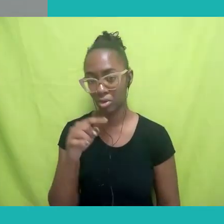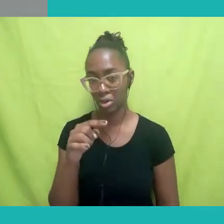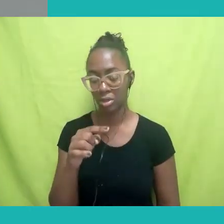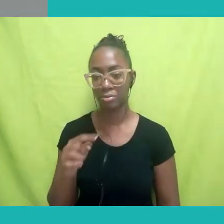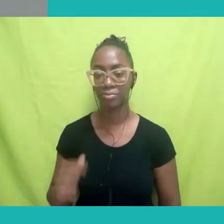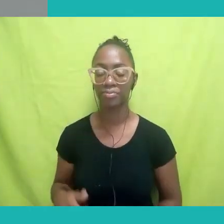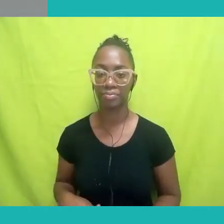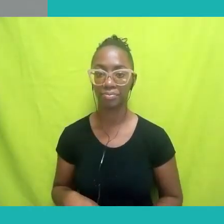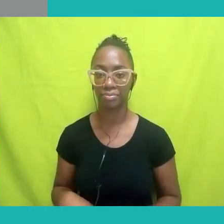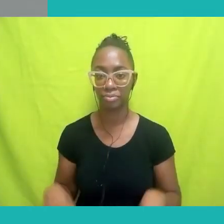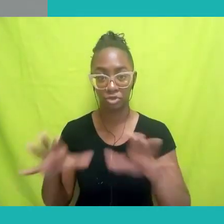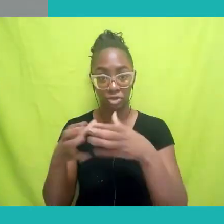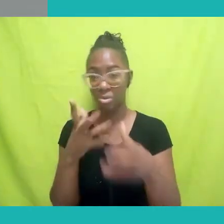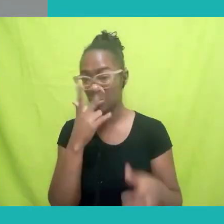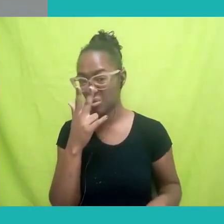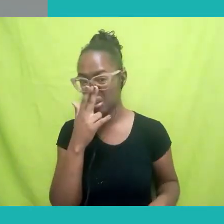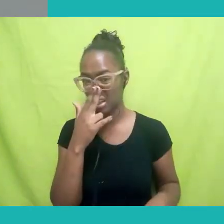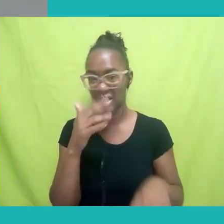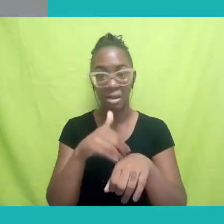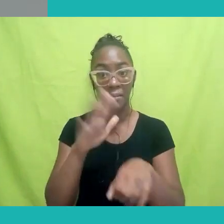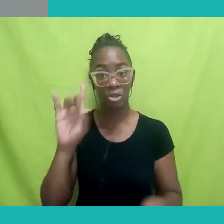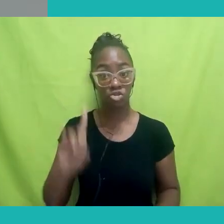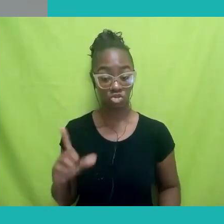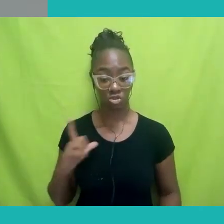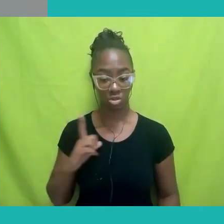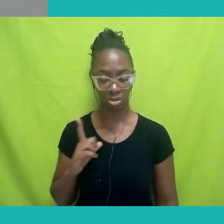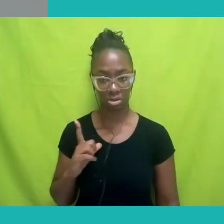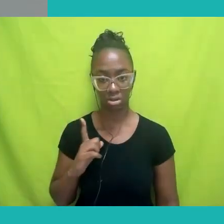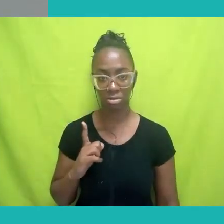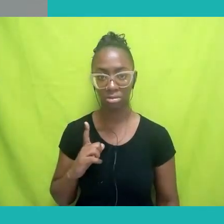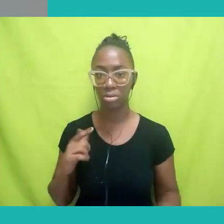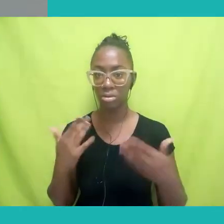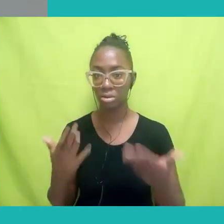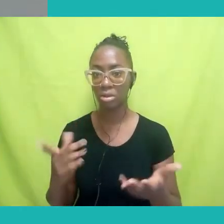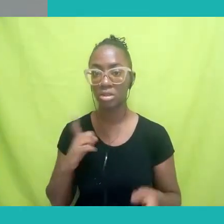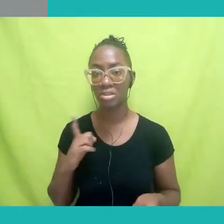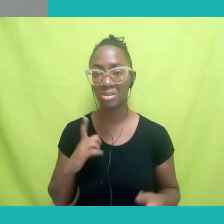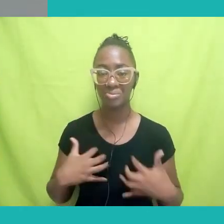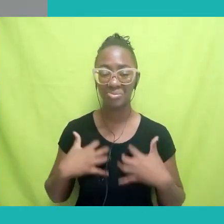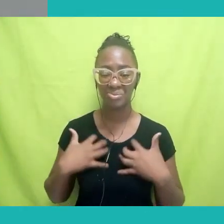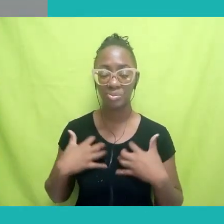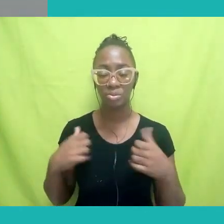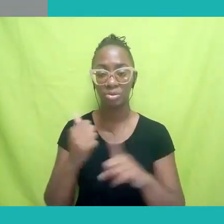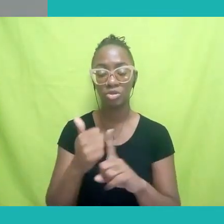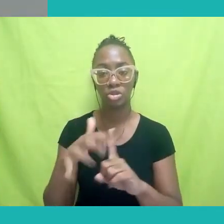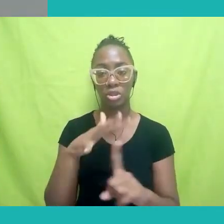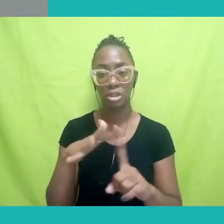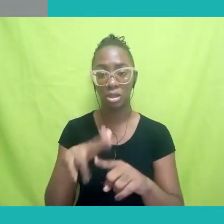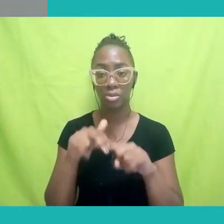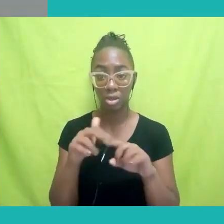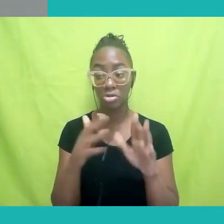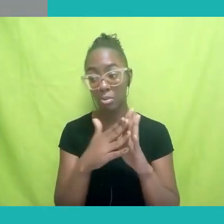que aparentemente parece ter mais direitos, isso traz um grande incômodo para a sociedade, porque a gente está numa era